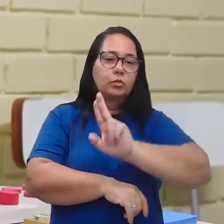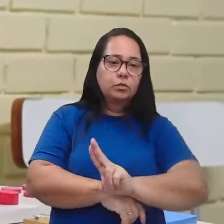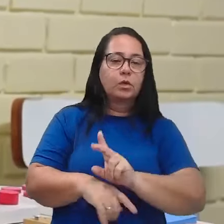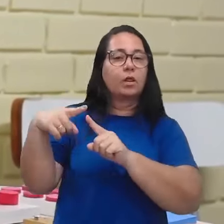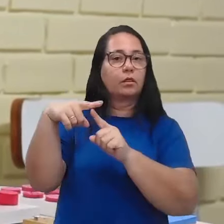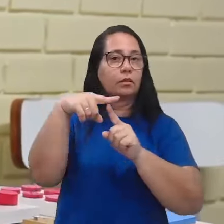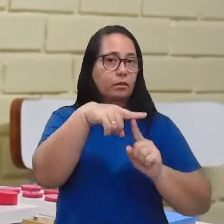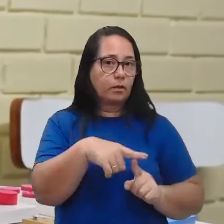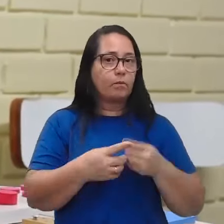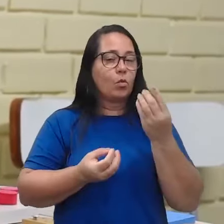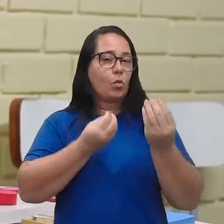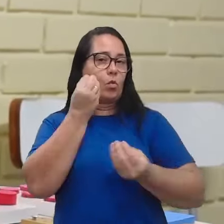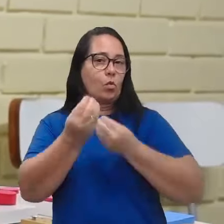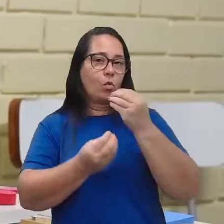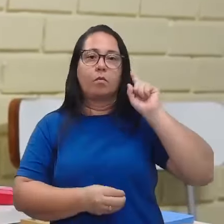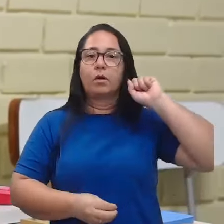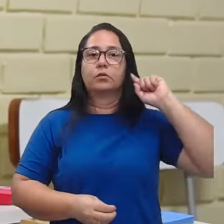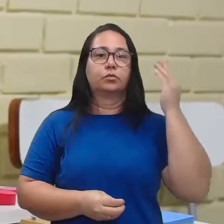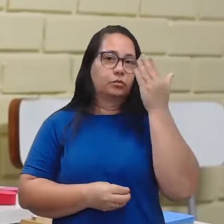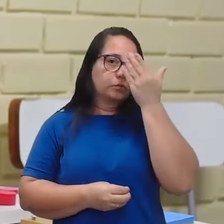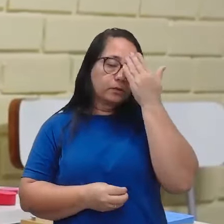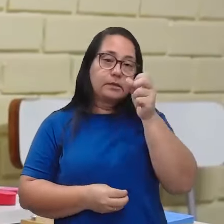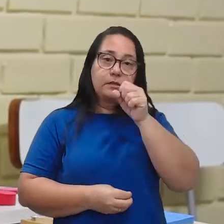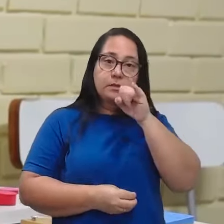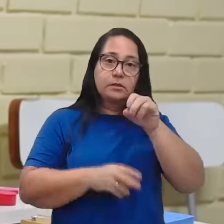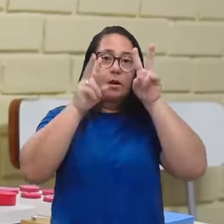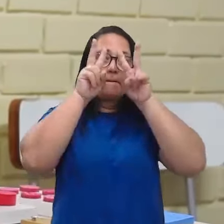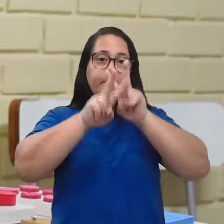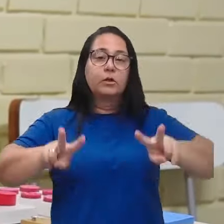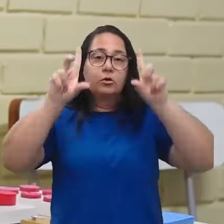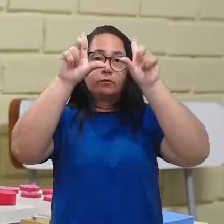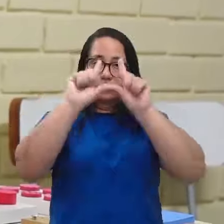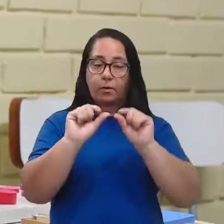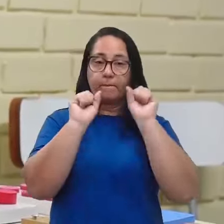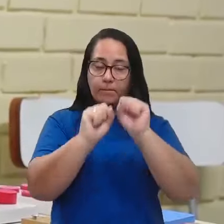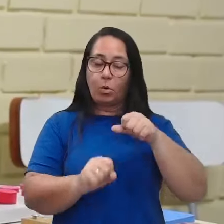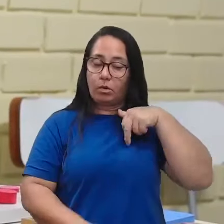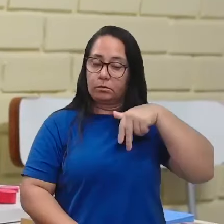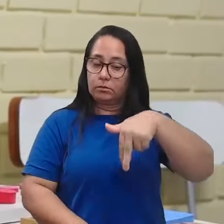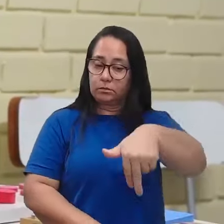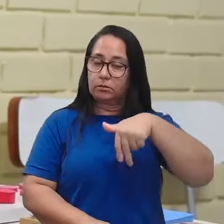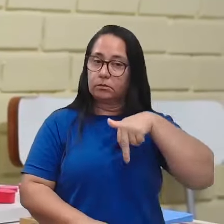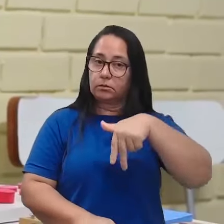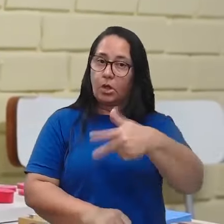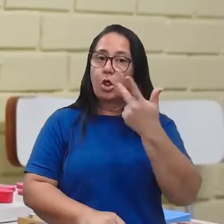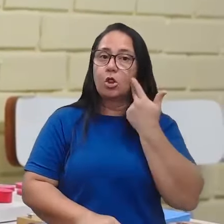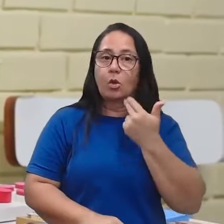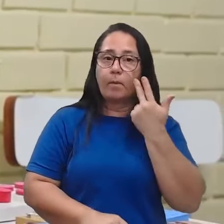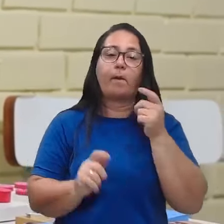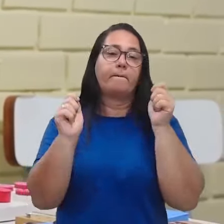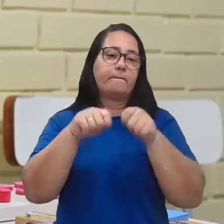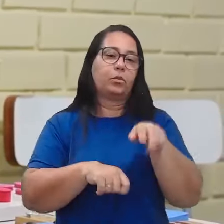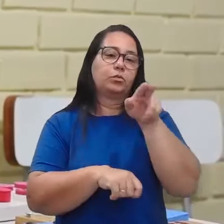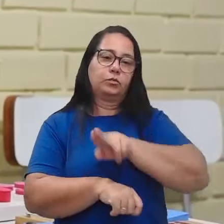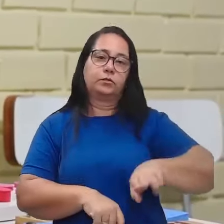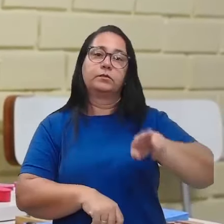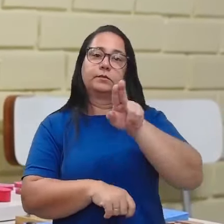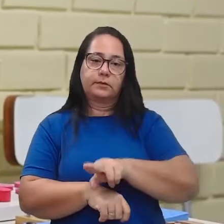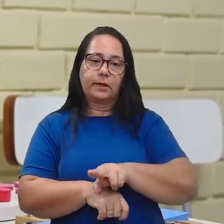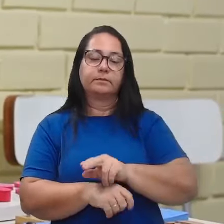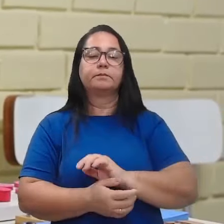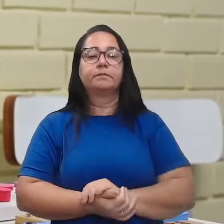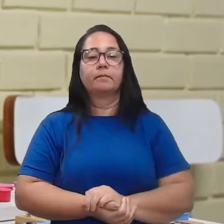que está a tua surdo-cegueira. Se você tem uma baixa visão, que dá para você andar na rua só, a gente vai trabalhar para você andar